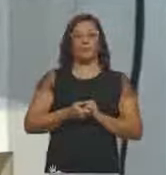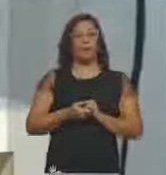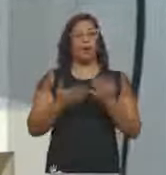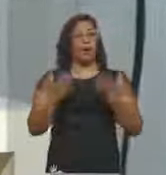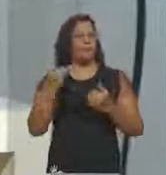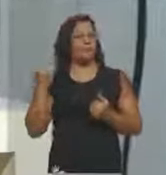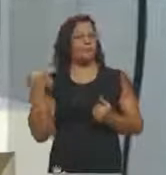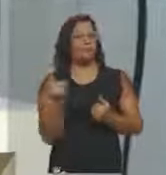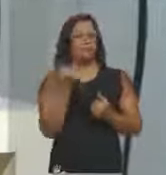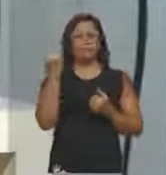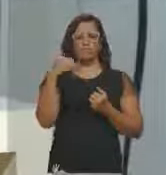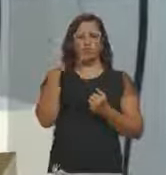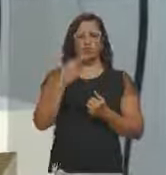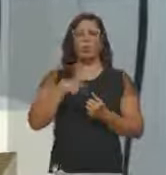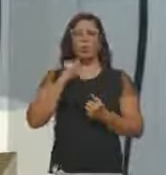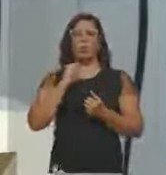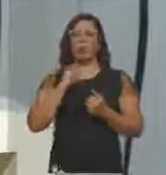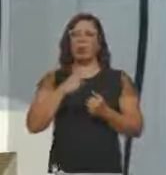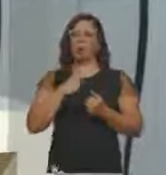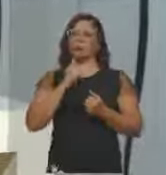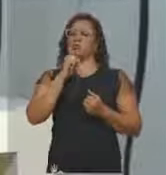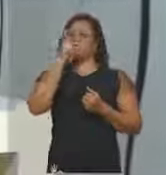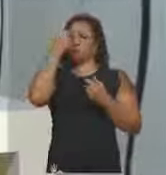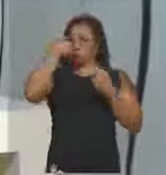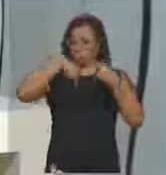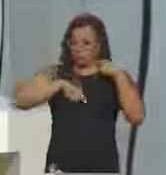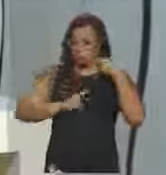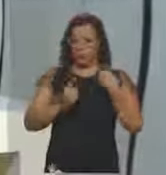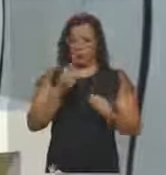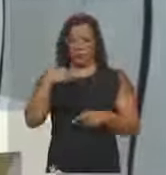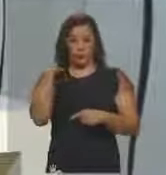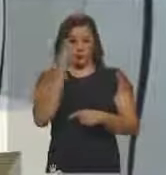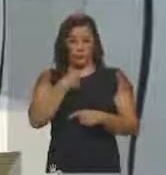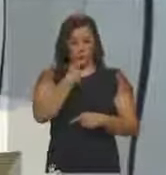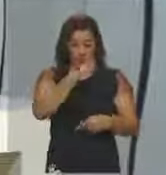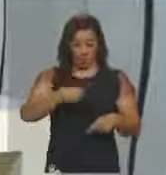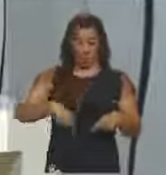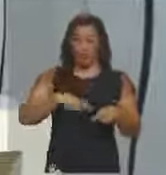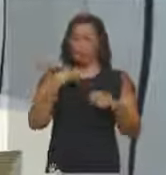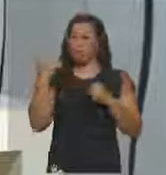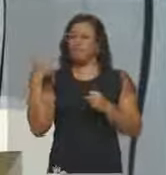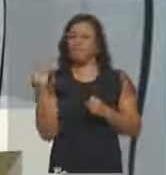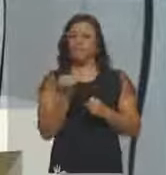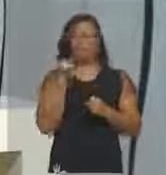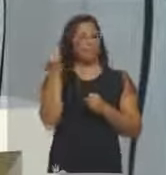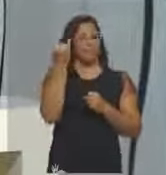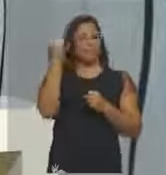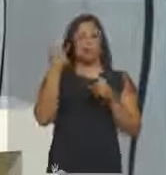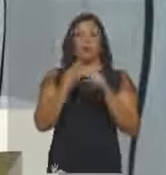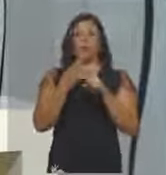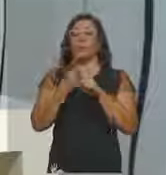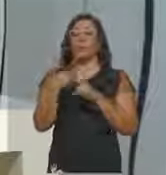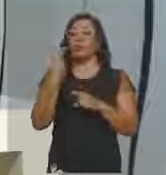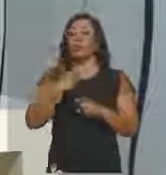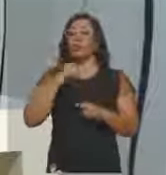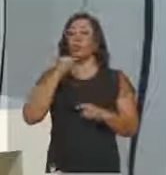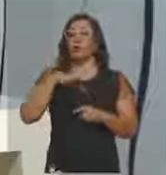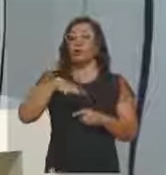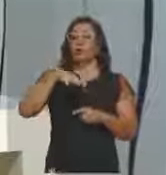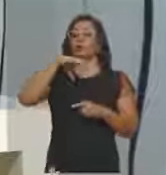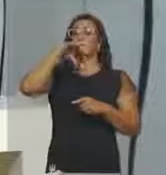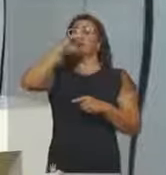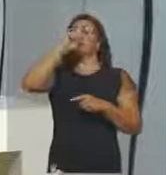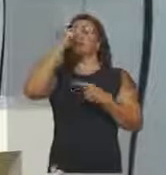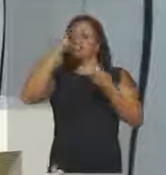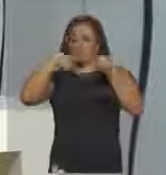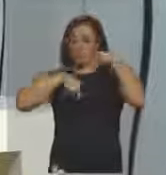do sistema respiratório para o nosso organismo porque é o sistema respiratório que oferece aí, que